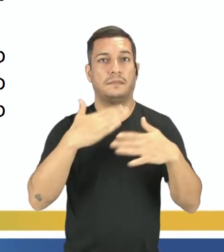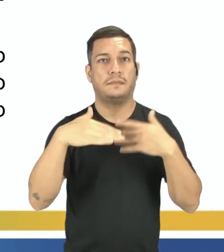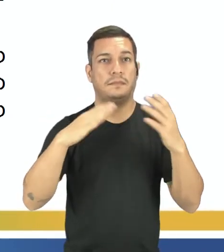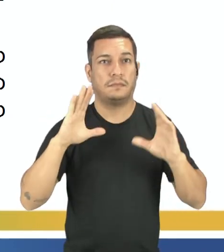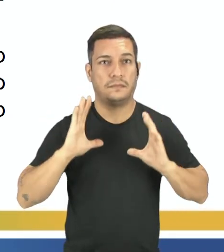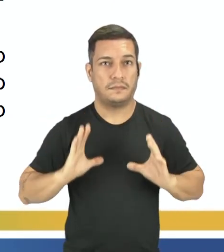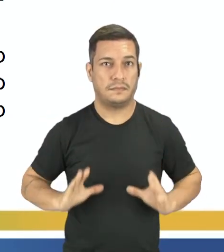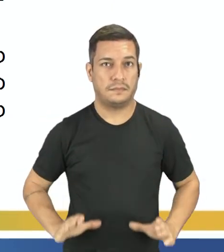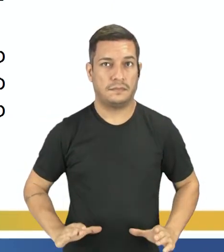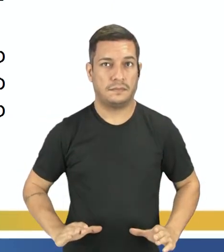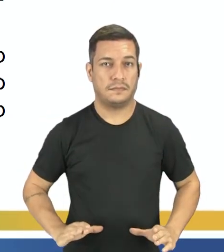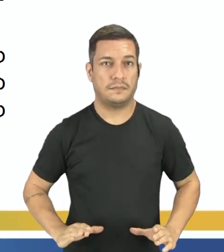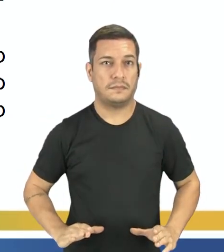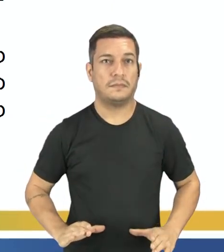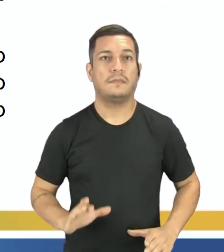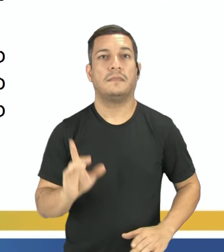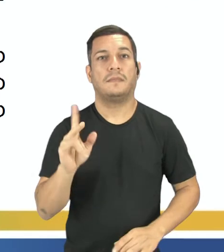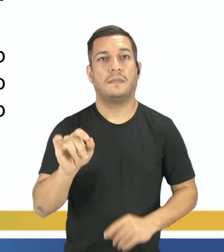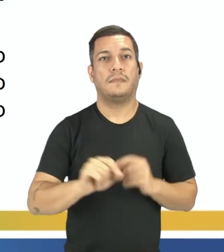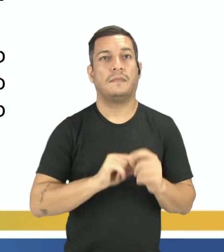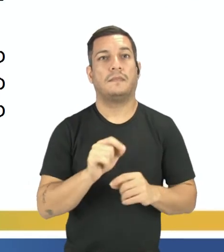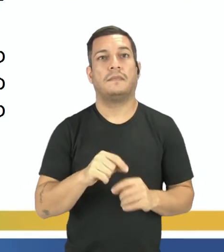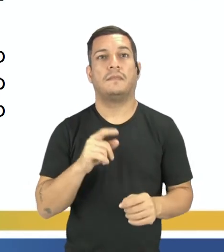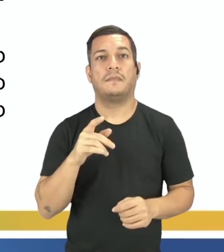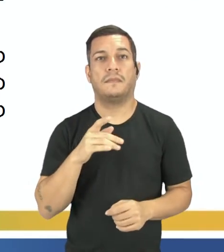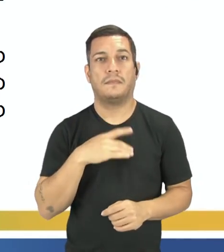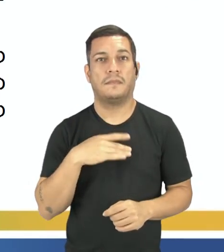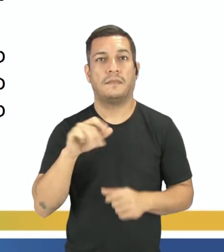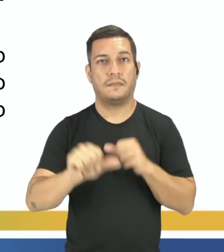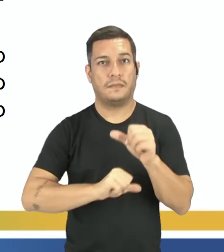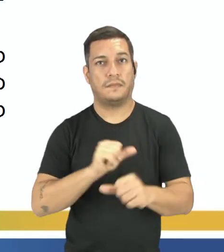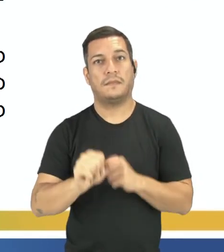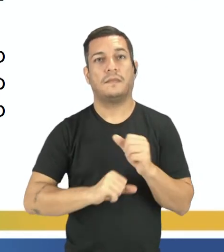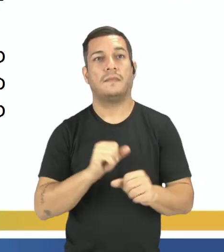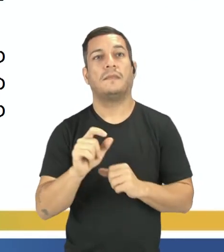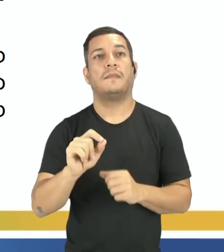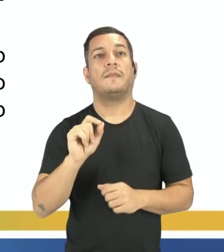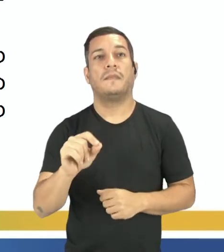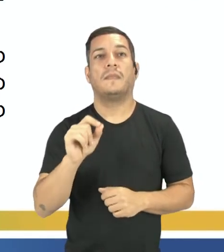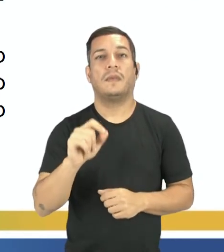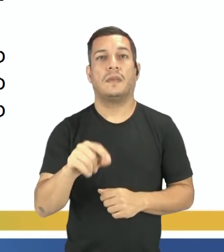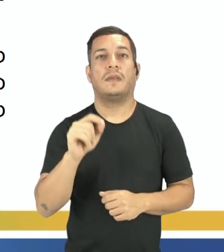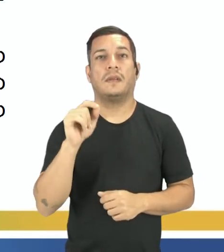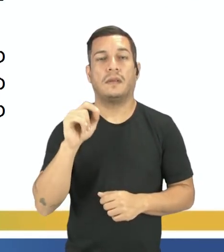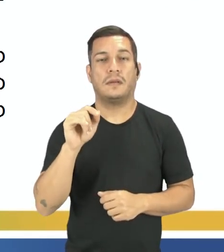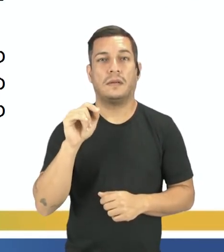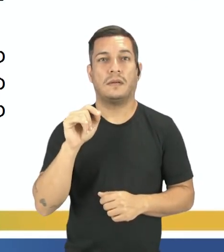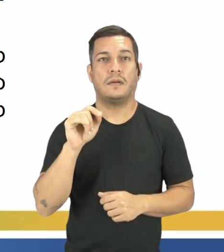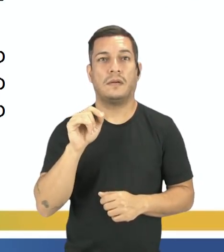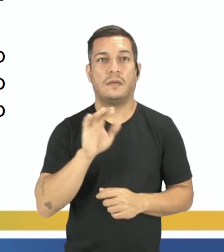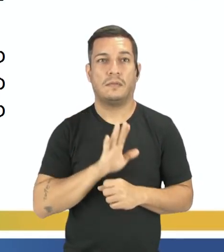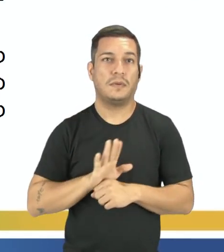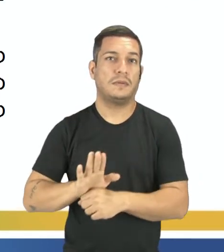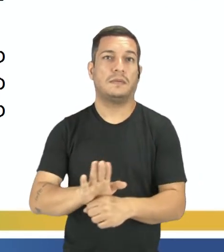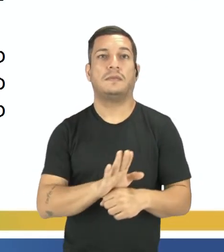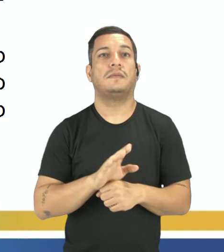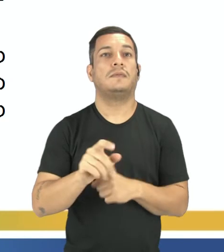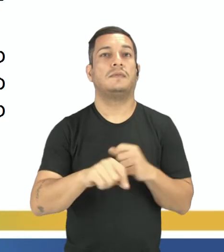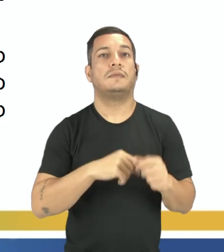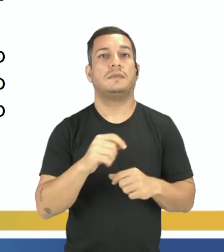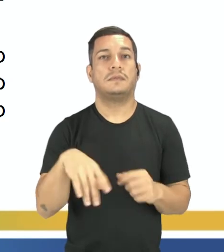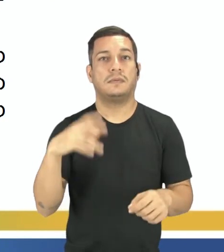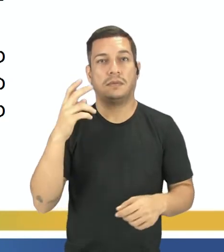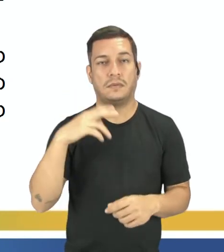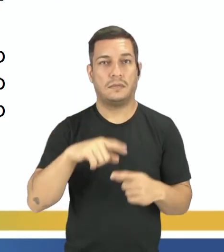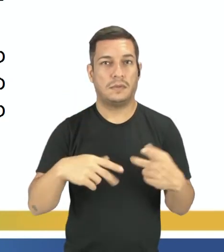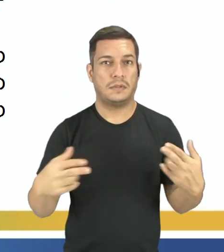de formação do cidadão que vai reproduzi-la e transformá-la, instrumentalizando para usufruir elementos